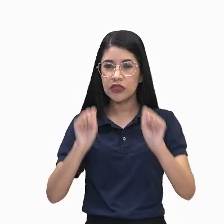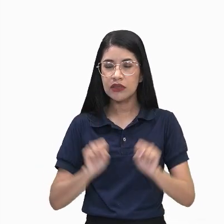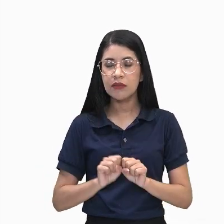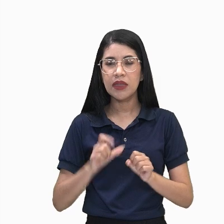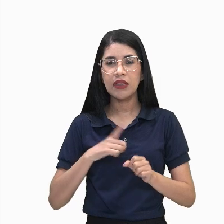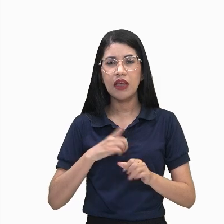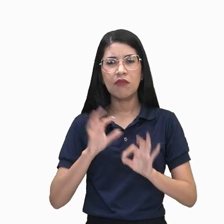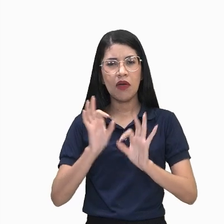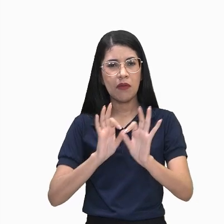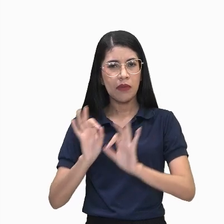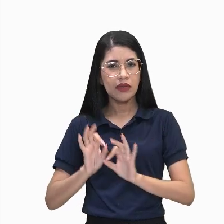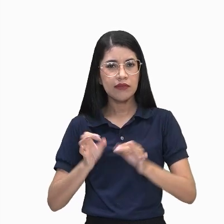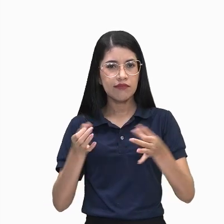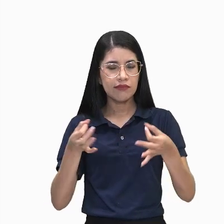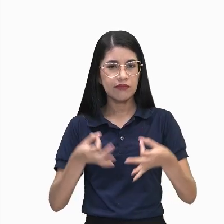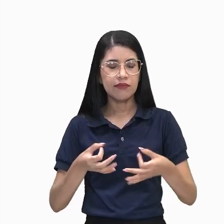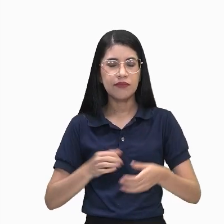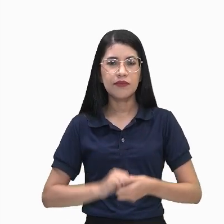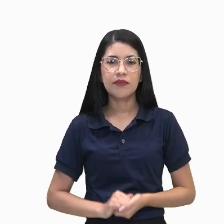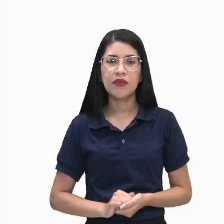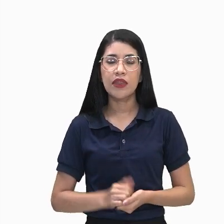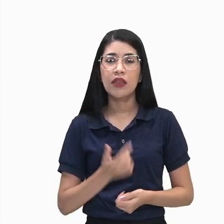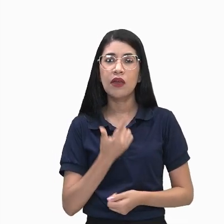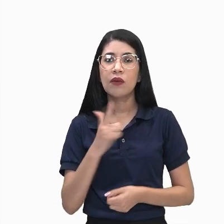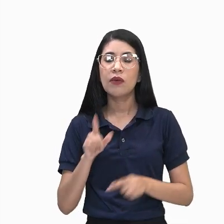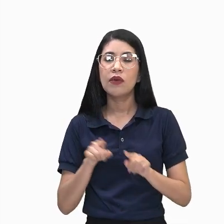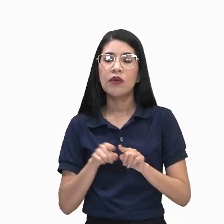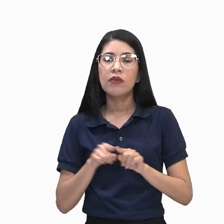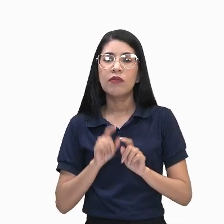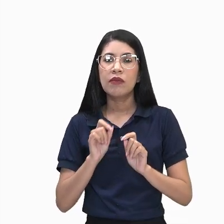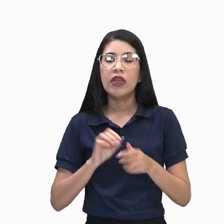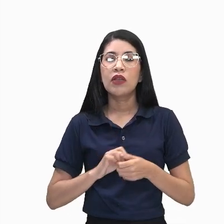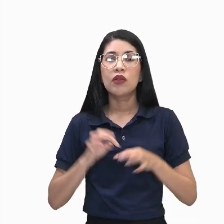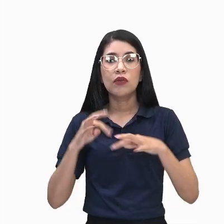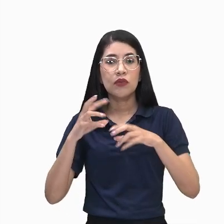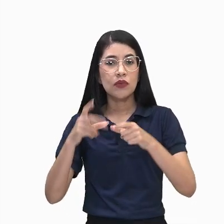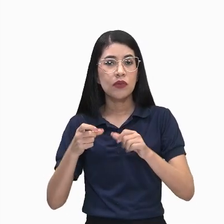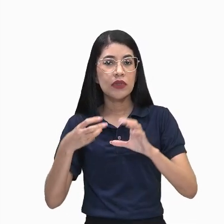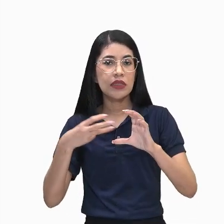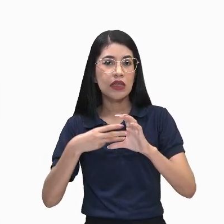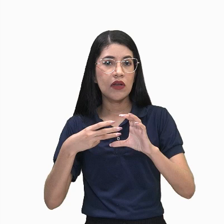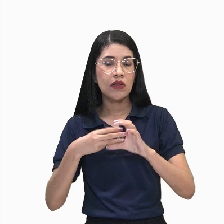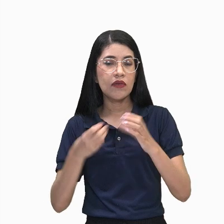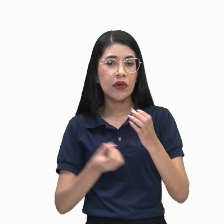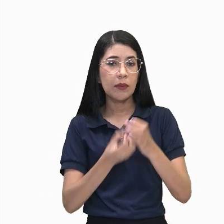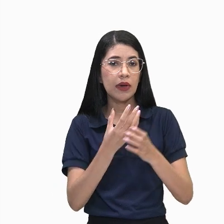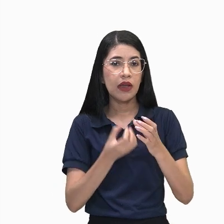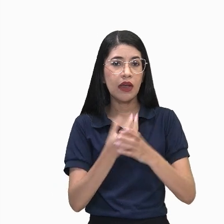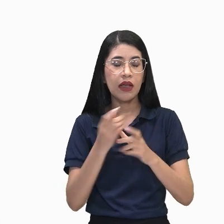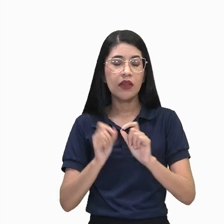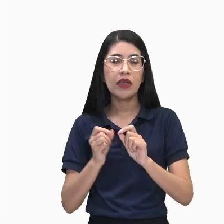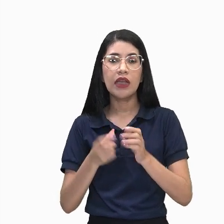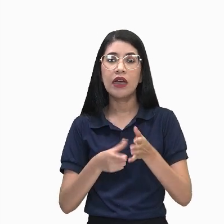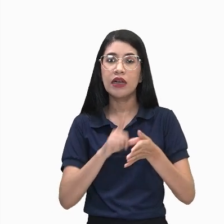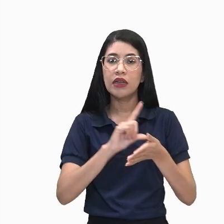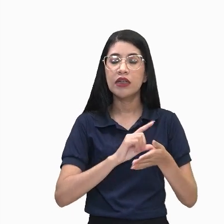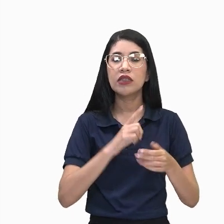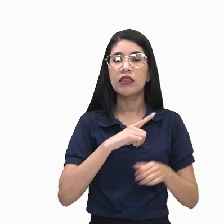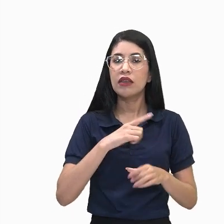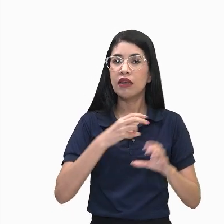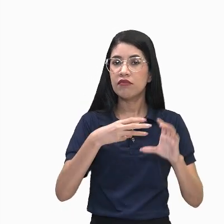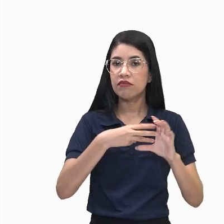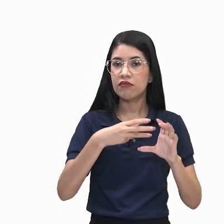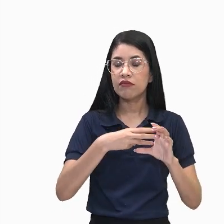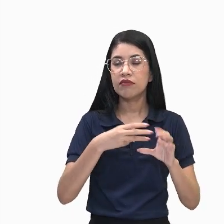complexidade. Um outro ponto da teoria celular. Todas as células surgem de células pré-existentes. Então, tem